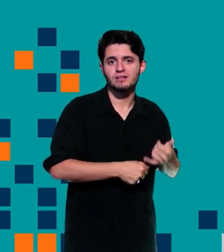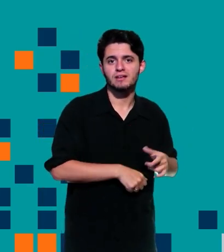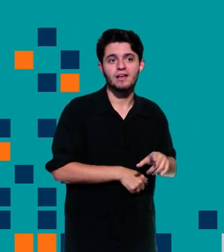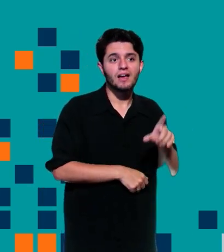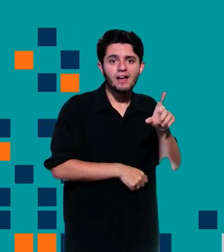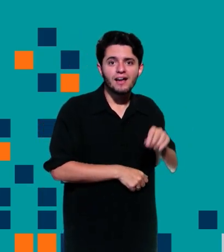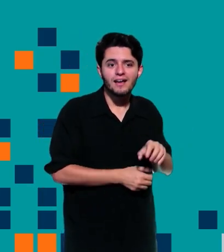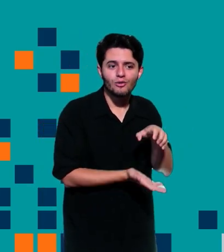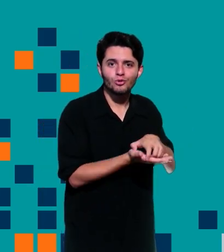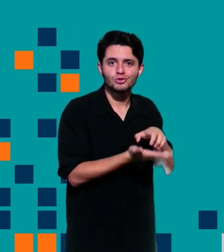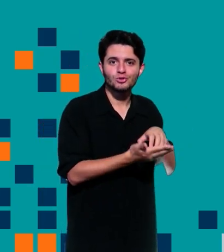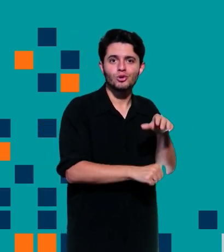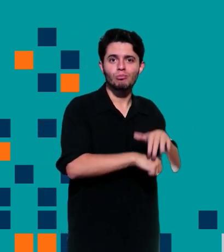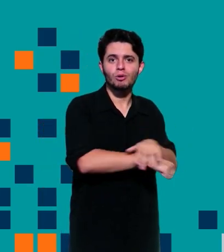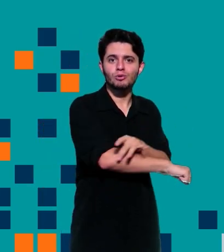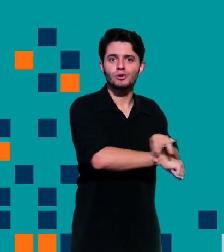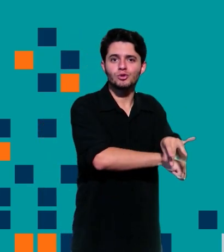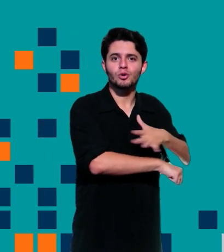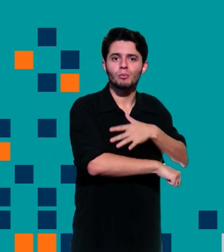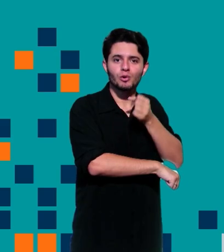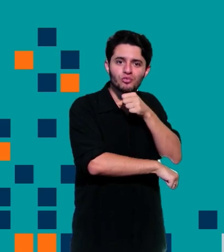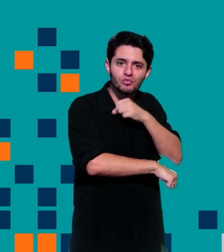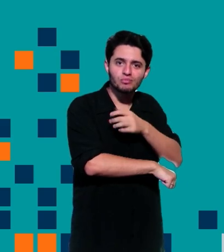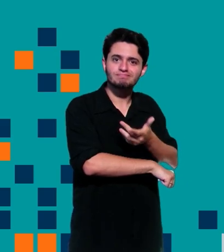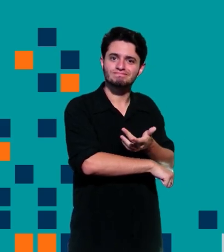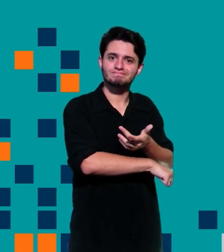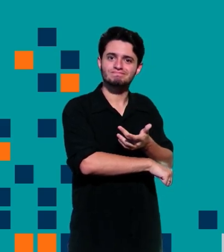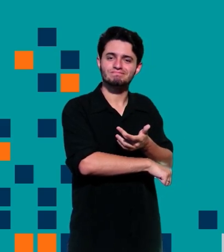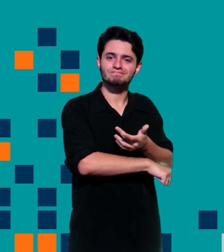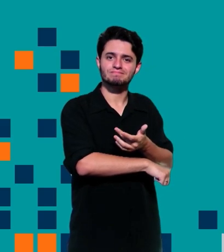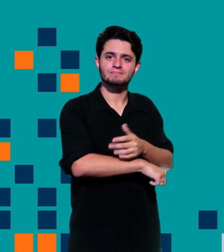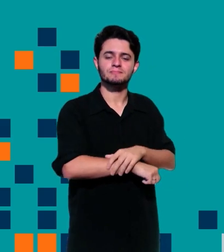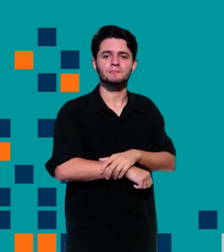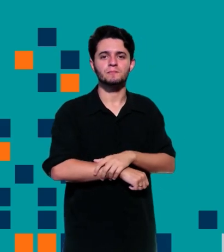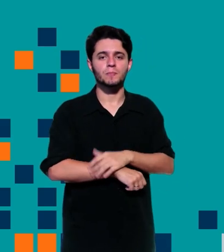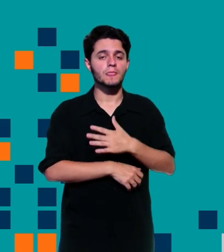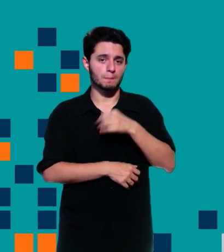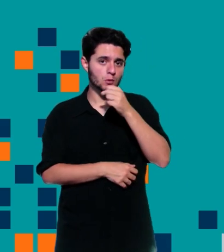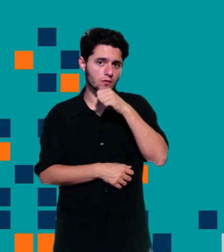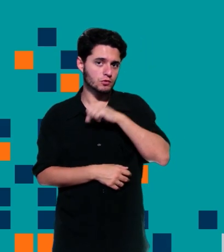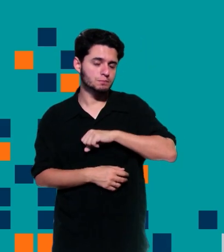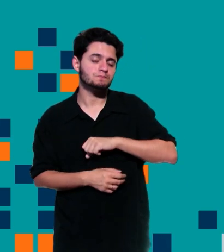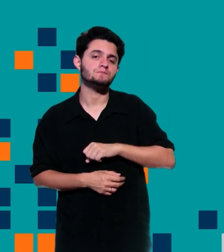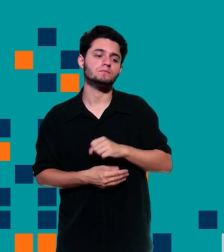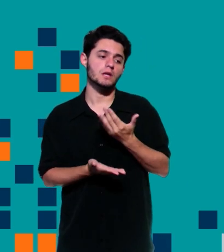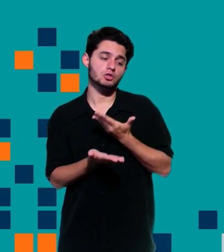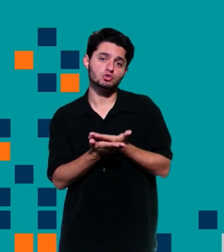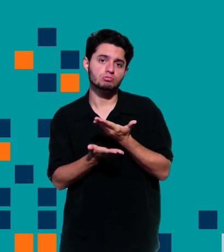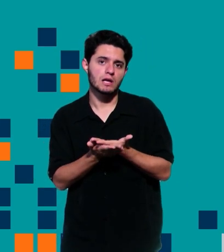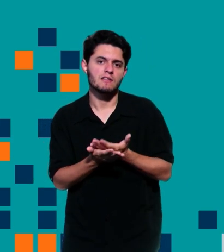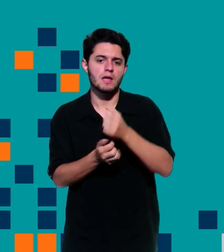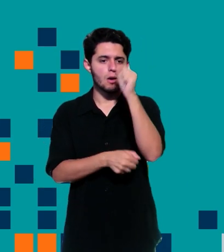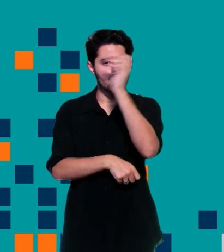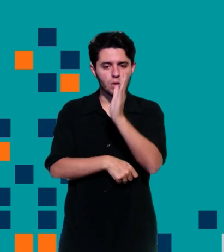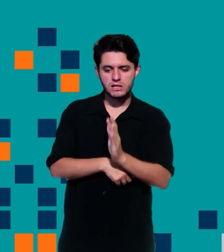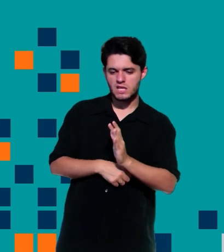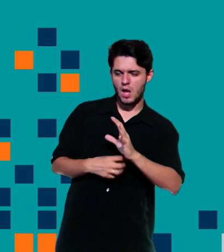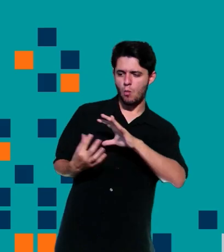maquete gigantesca. No escritório do meu avô estudava o Brasil inteiro, o mundo inteiro.